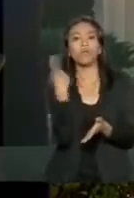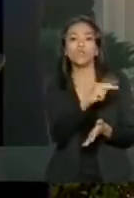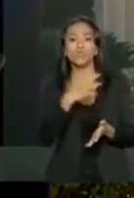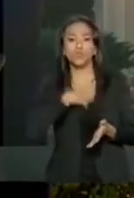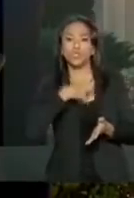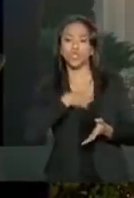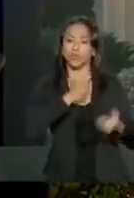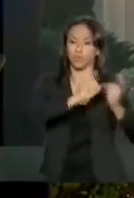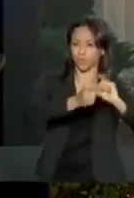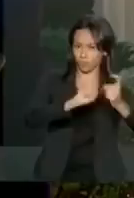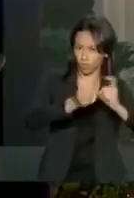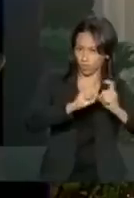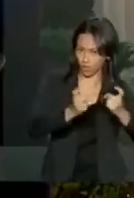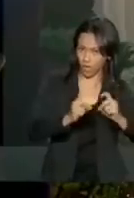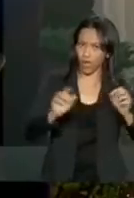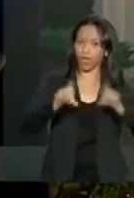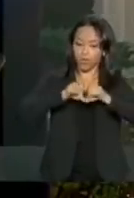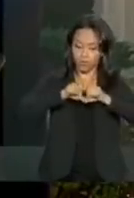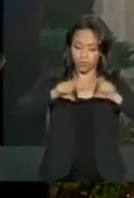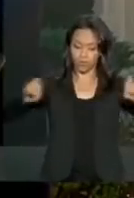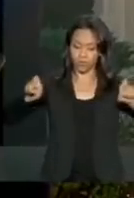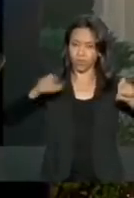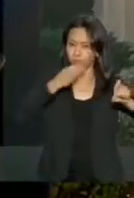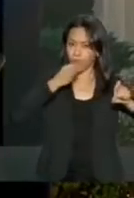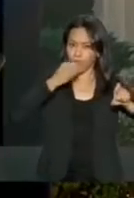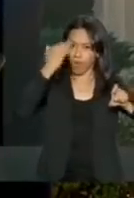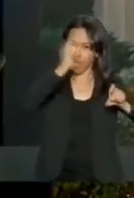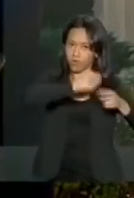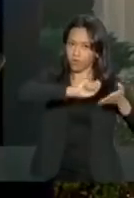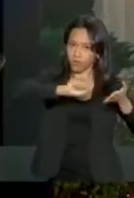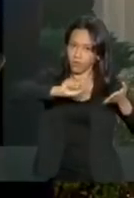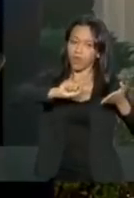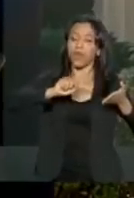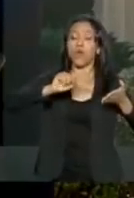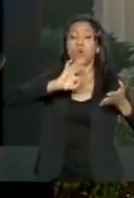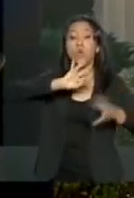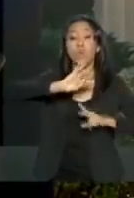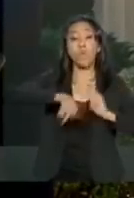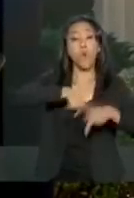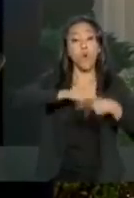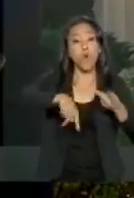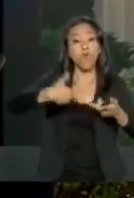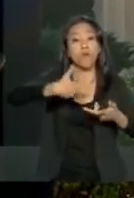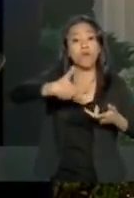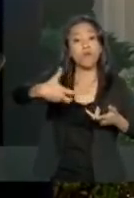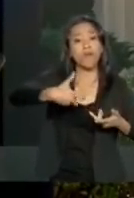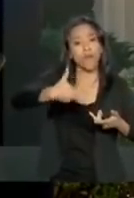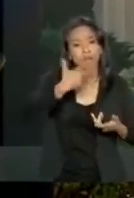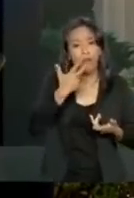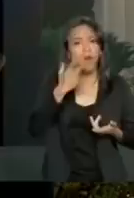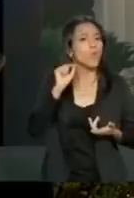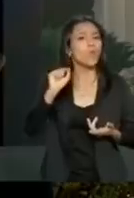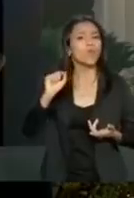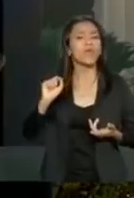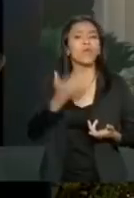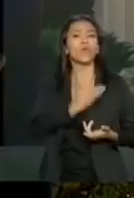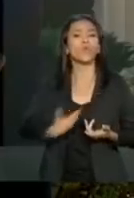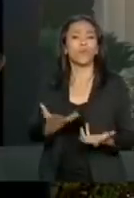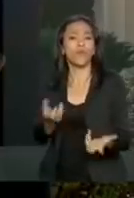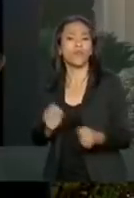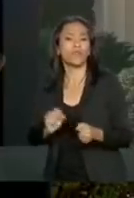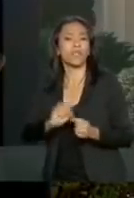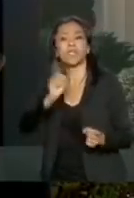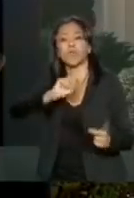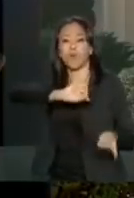na seguinte frase de sua autoria: o povo deve dizer o que o governo pode fazer, e não